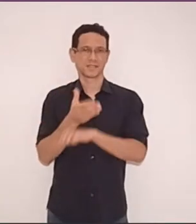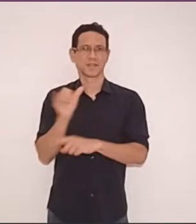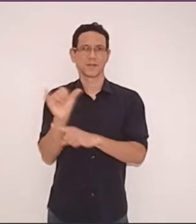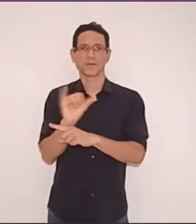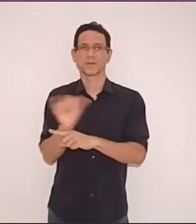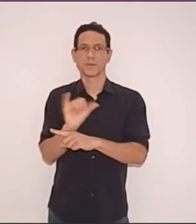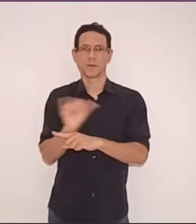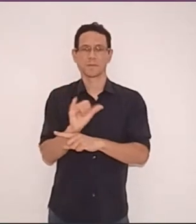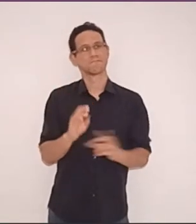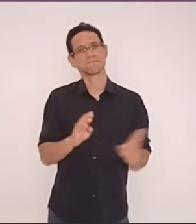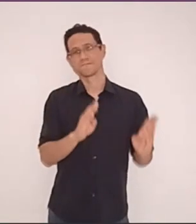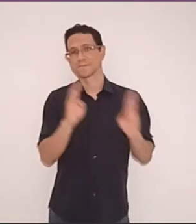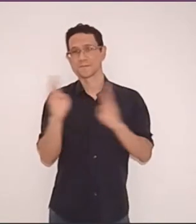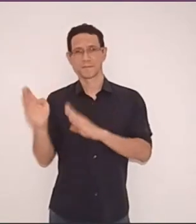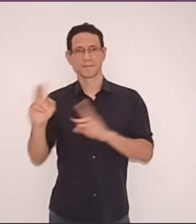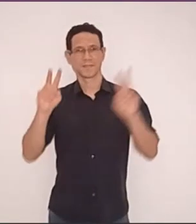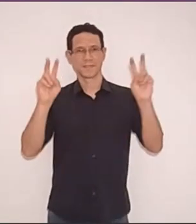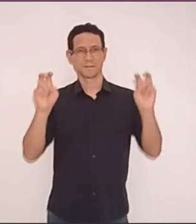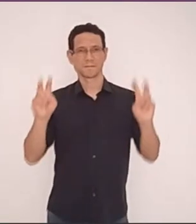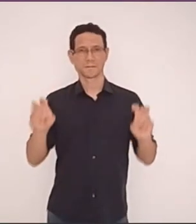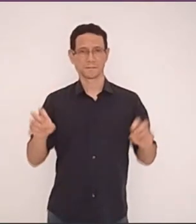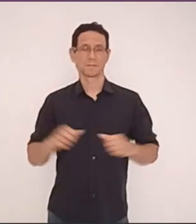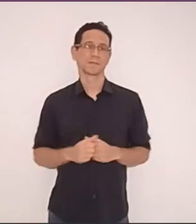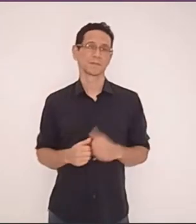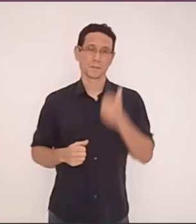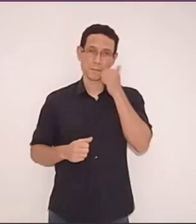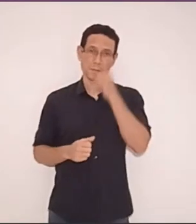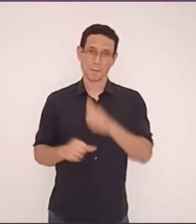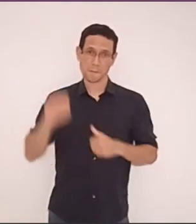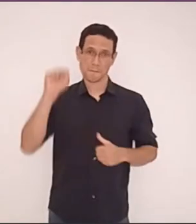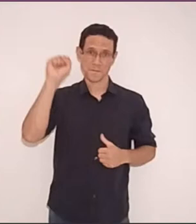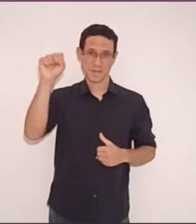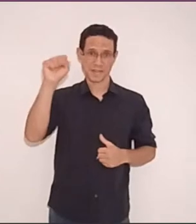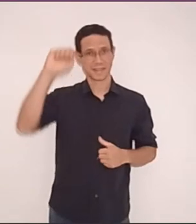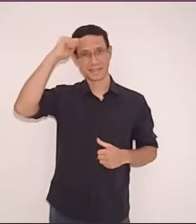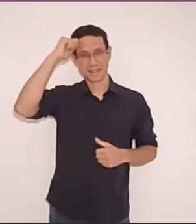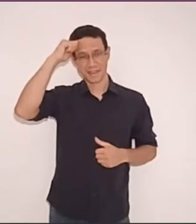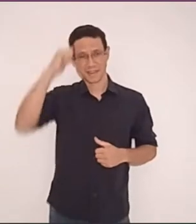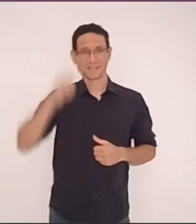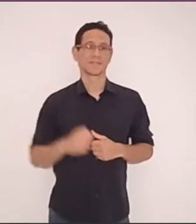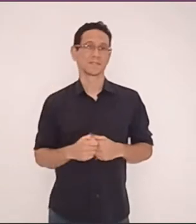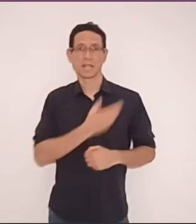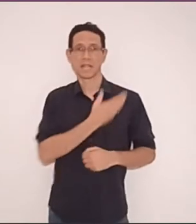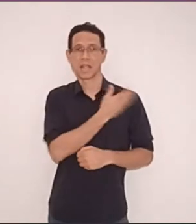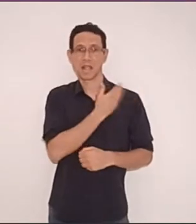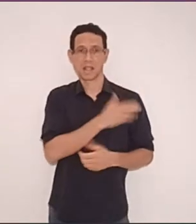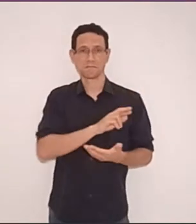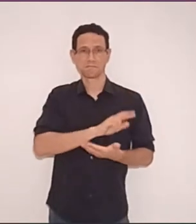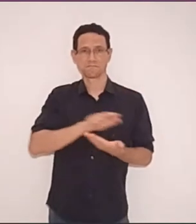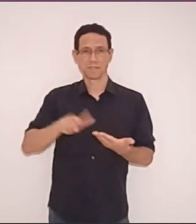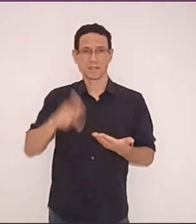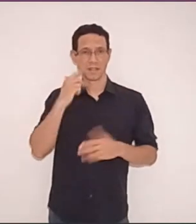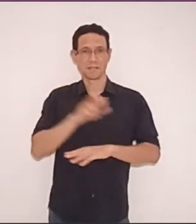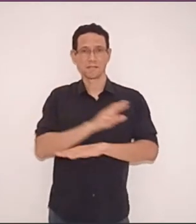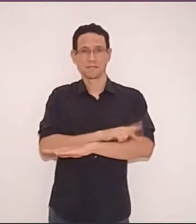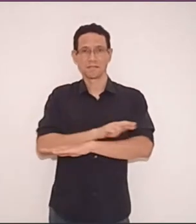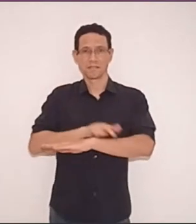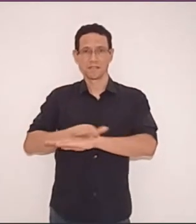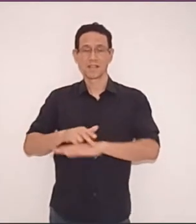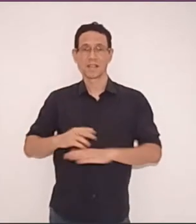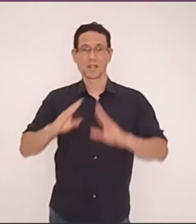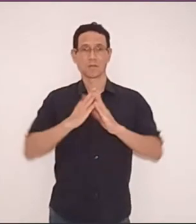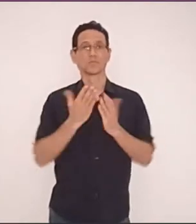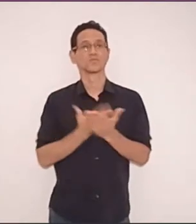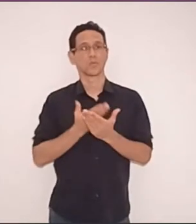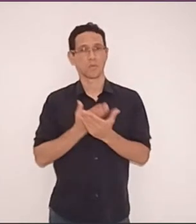lá no YouTube e aí tem diversos temas como o feminismo negro Arte Negra racismo na escola que é um dos episódios que eu